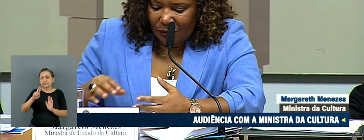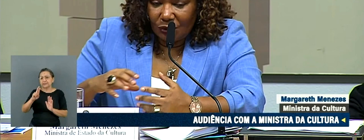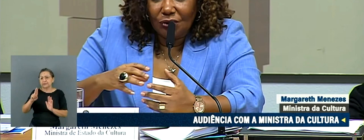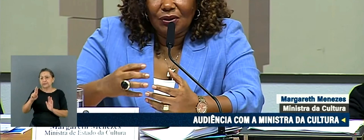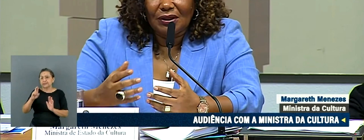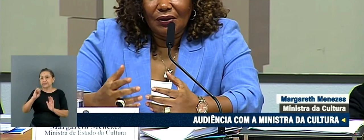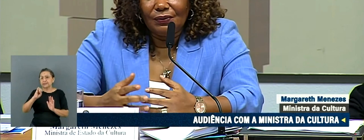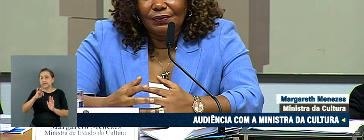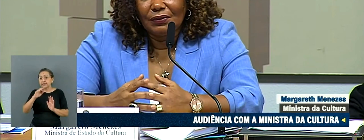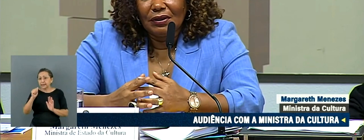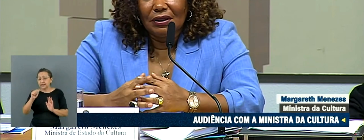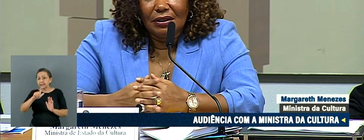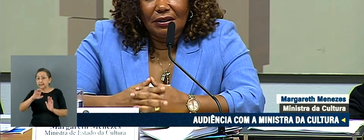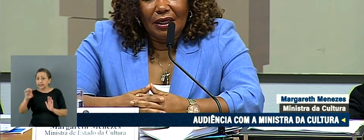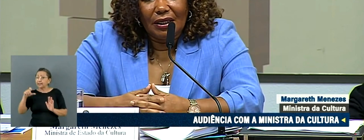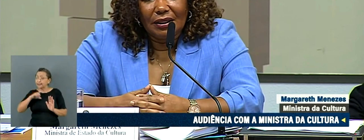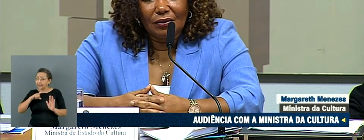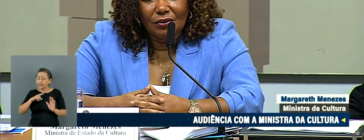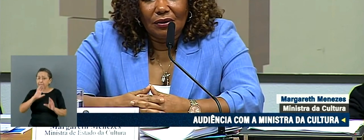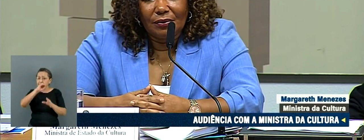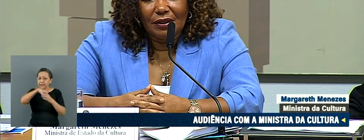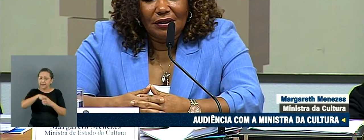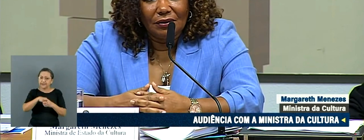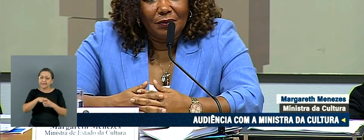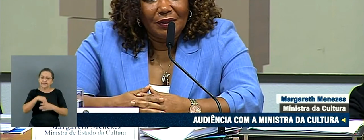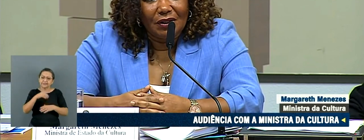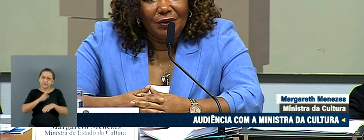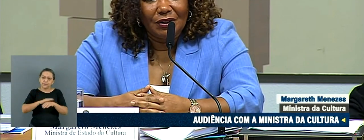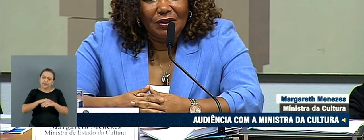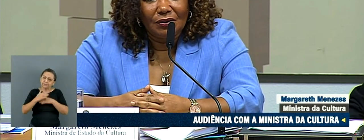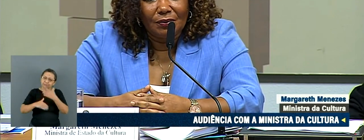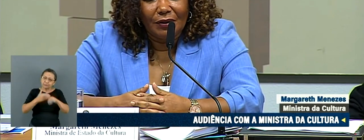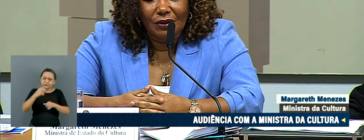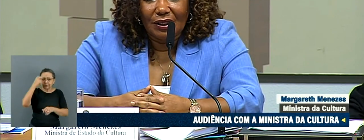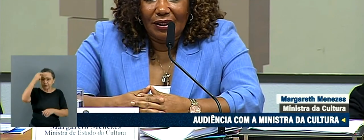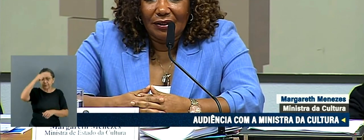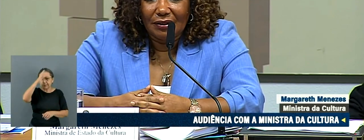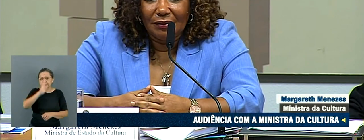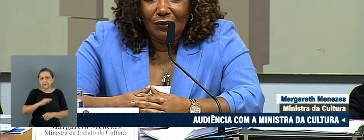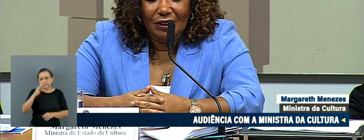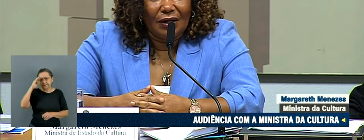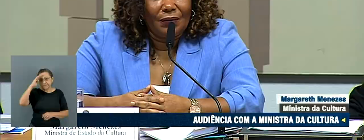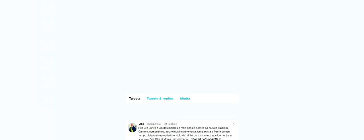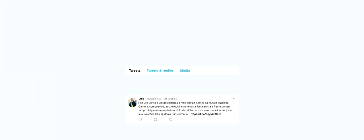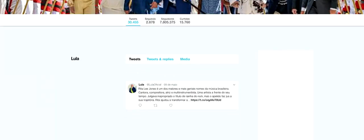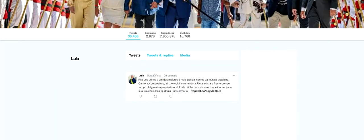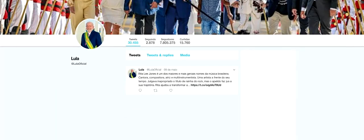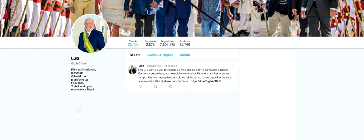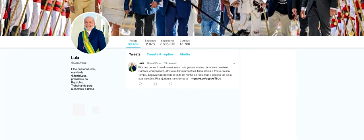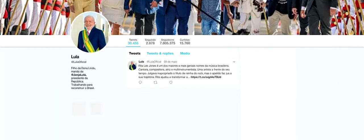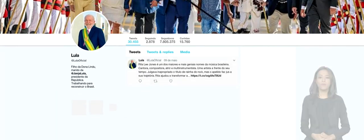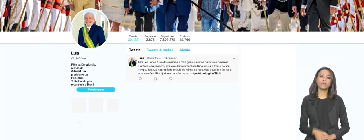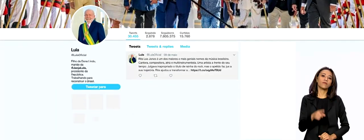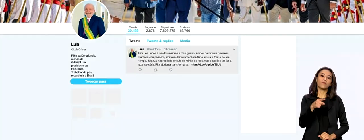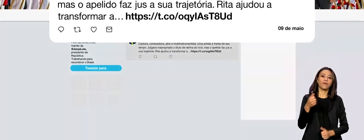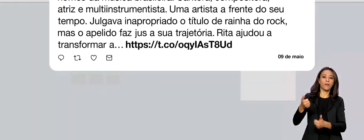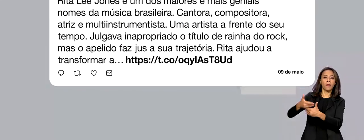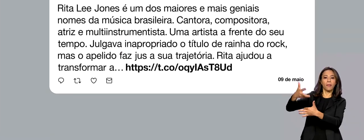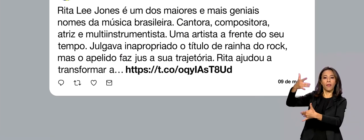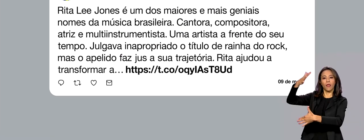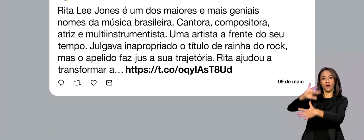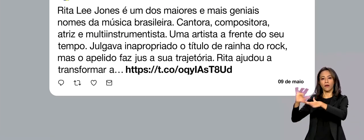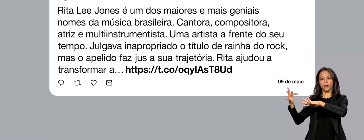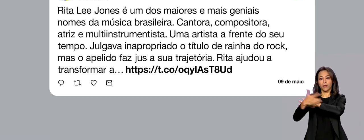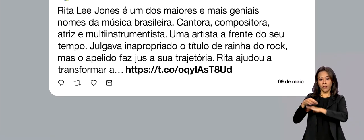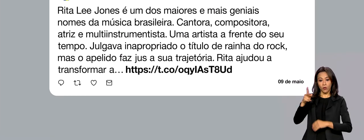nessa construção da cultura do Brasil, especialmente para nós da área musical. Pelas redes sociais, o